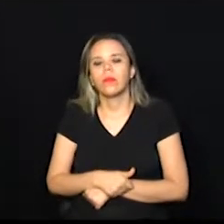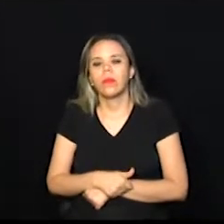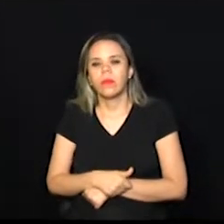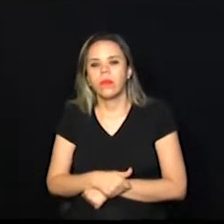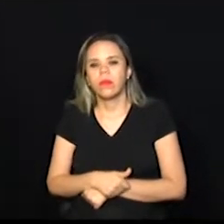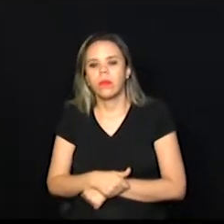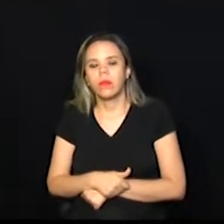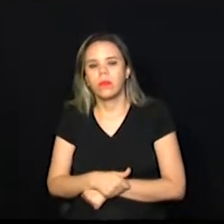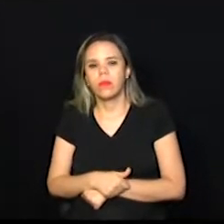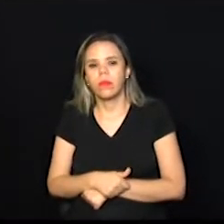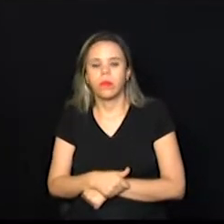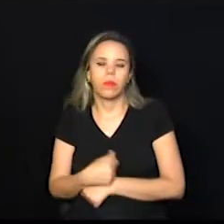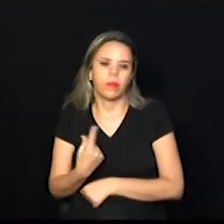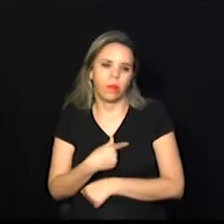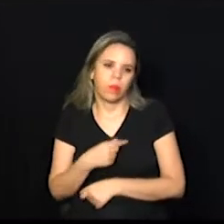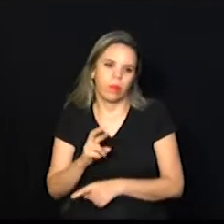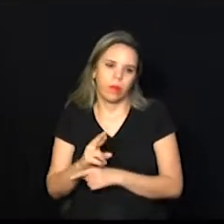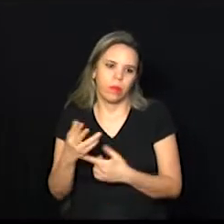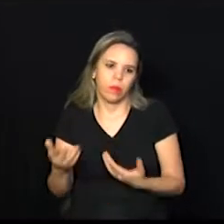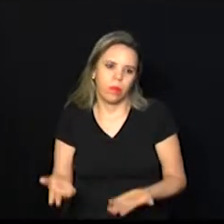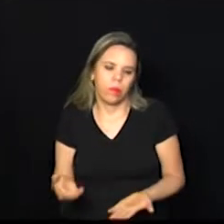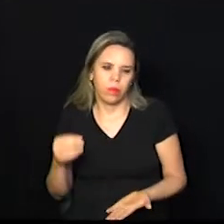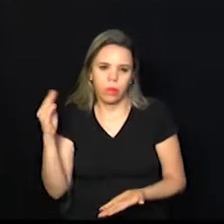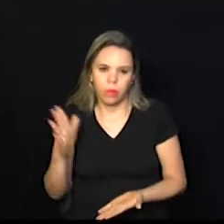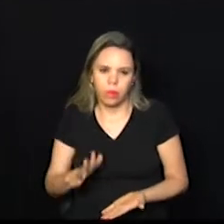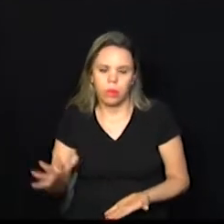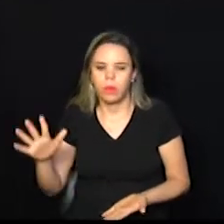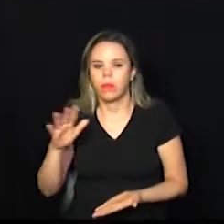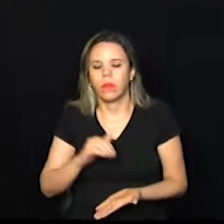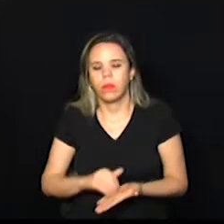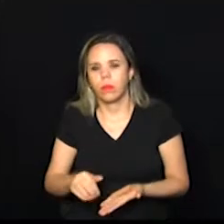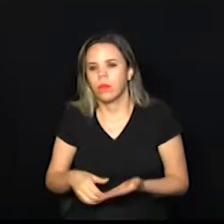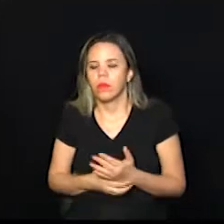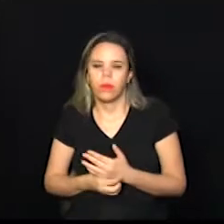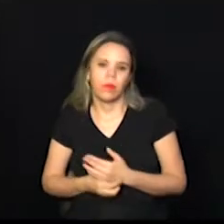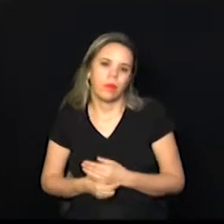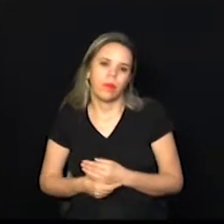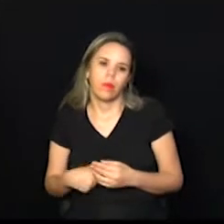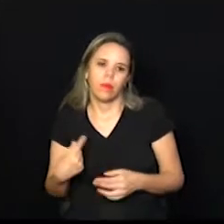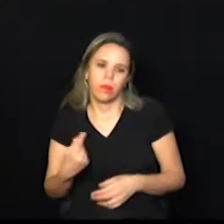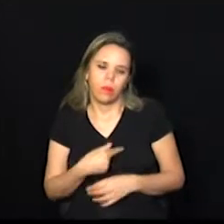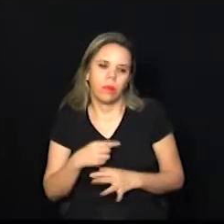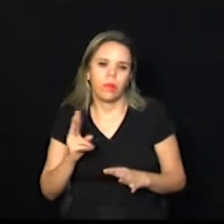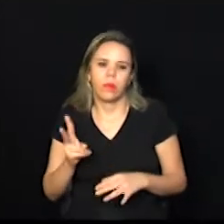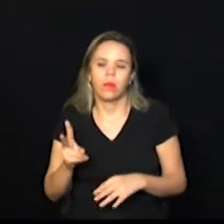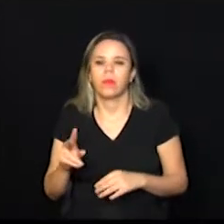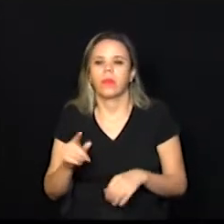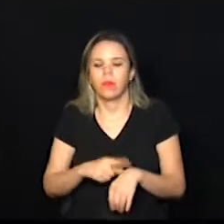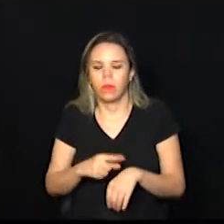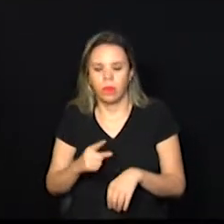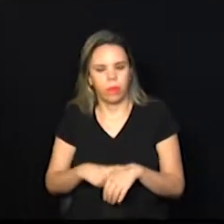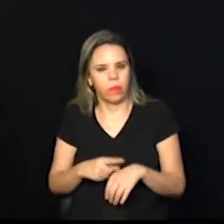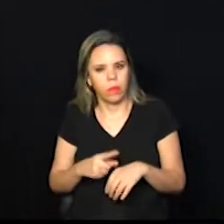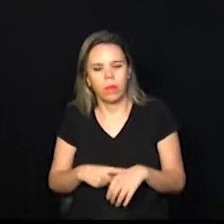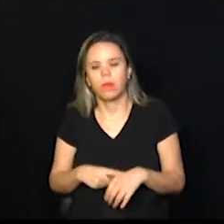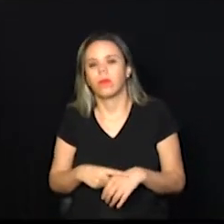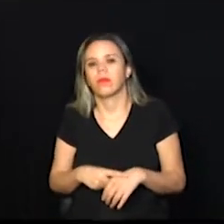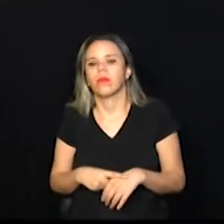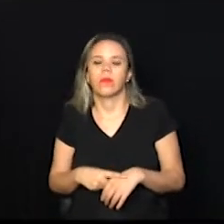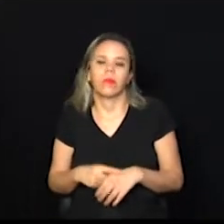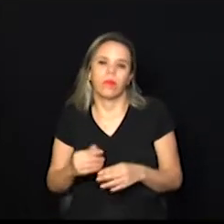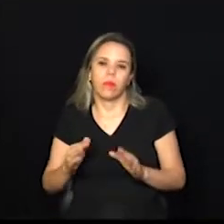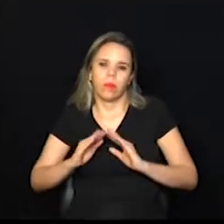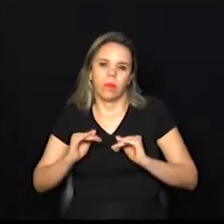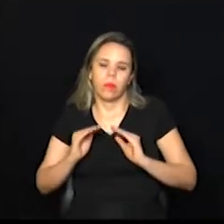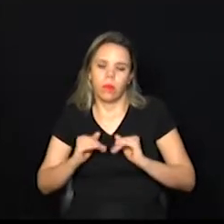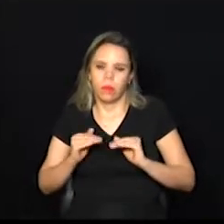Acabamos sendo referência até nacional, né, secretária? Estamos sendo a todo momento indagada e em todo